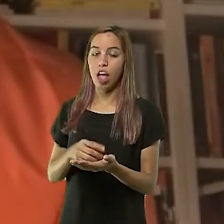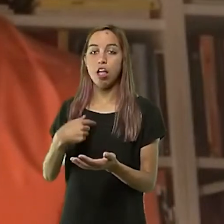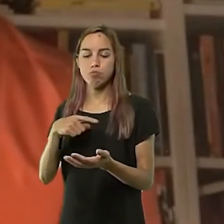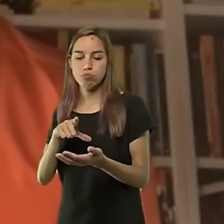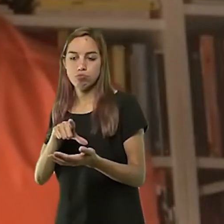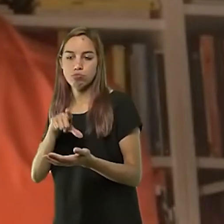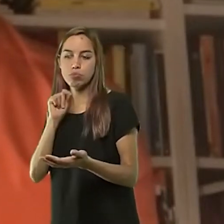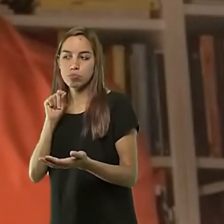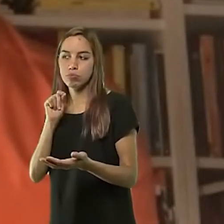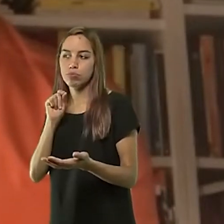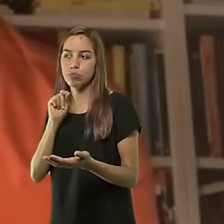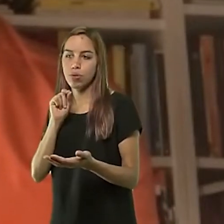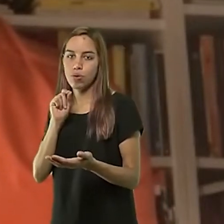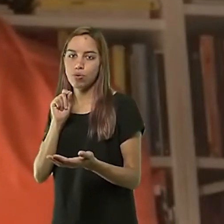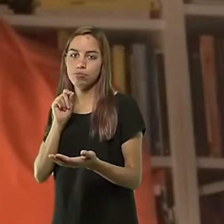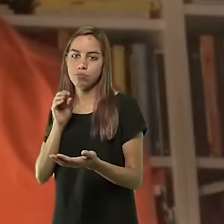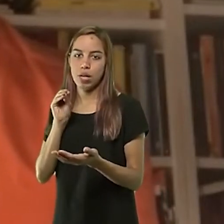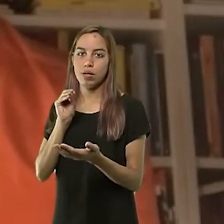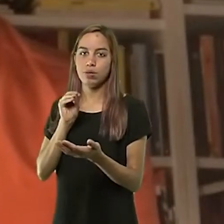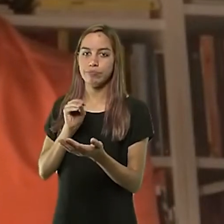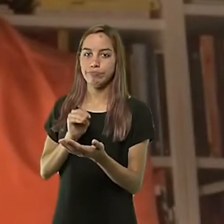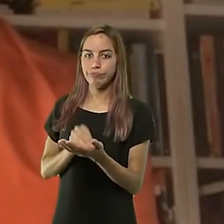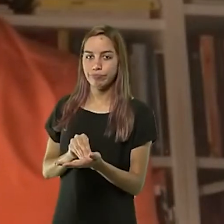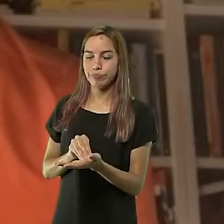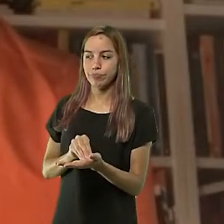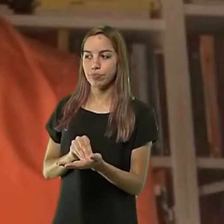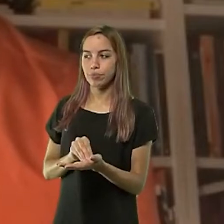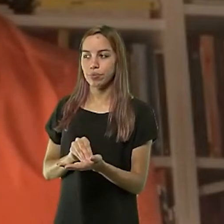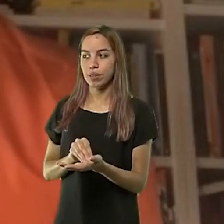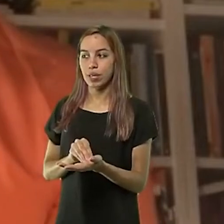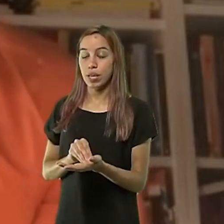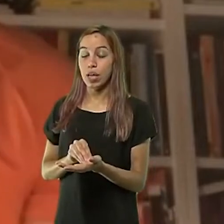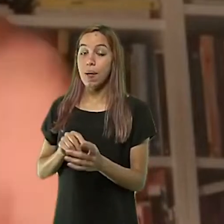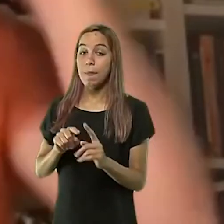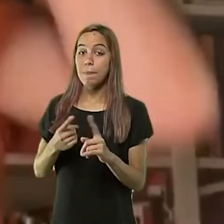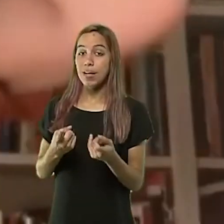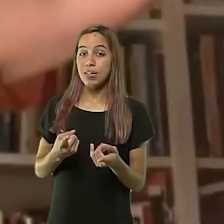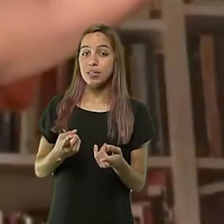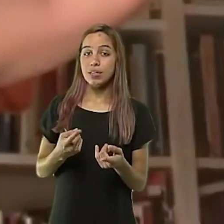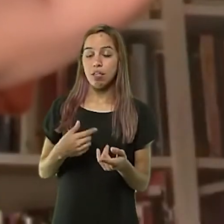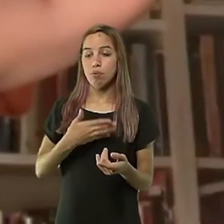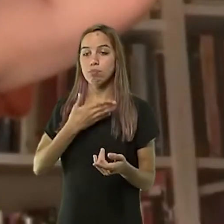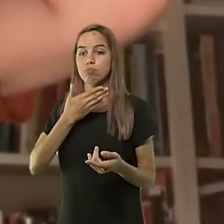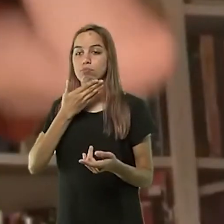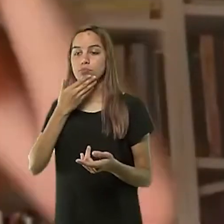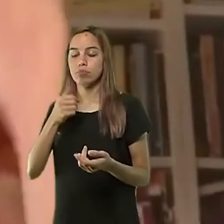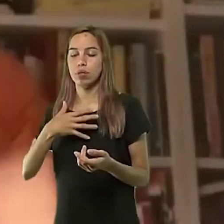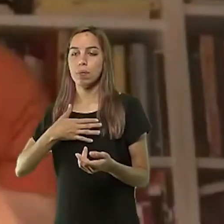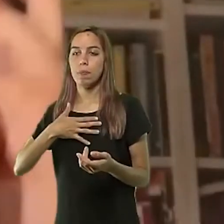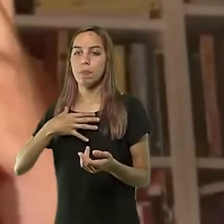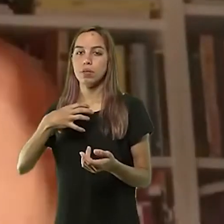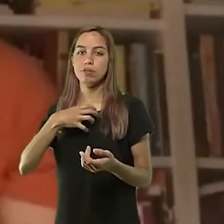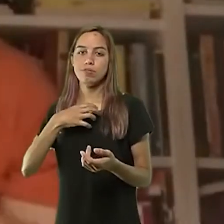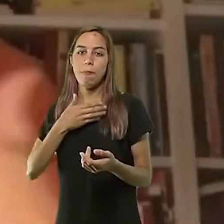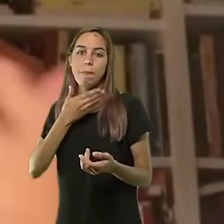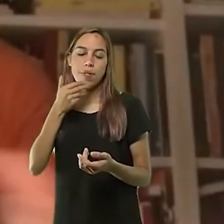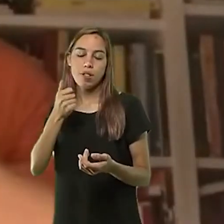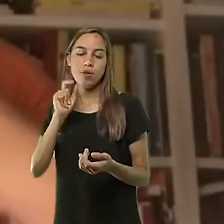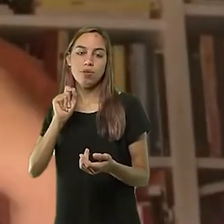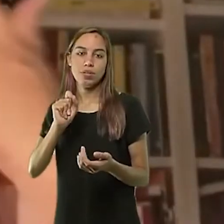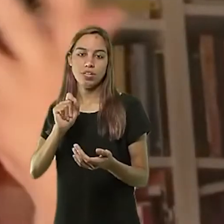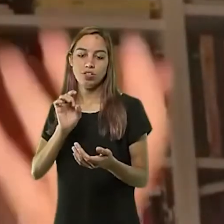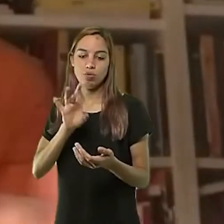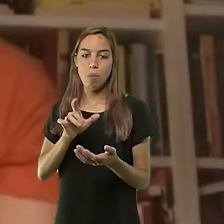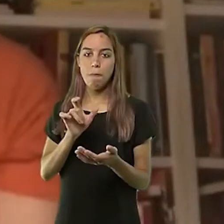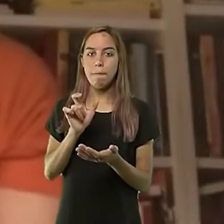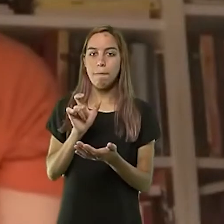meio, prefiro então o desenho às palavras. Outro tipo de escrito, outro tipo de